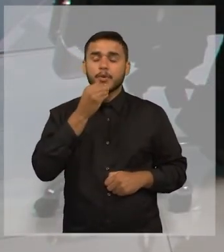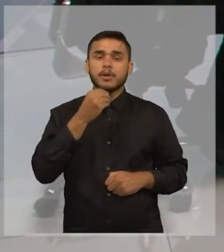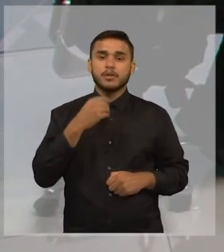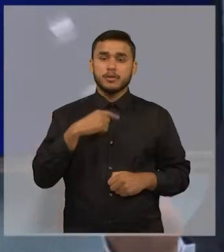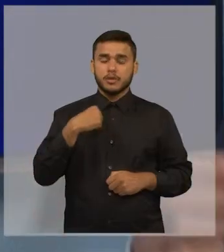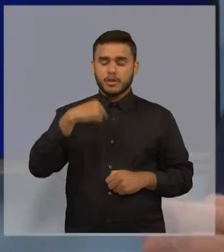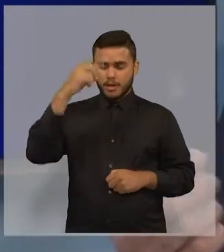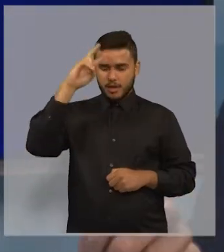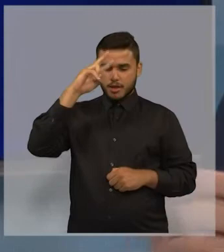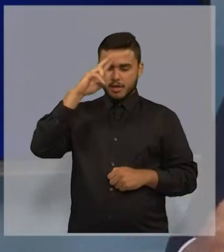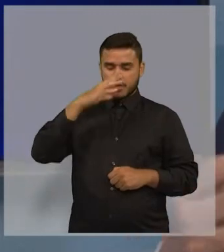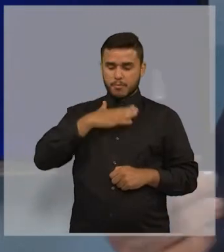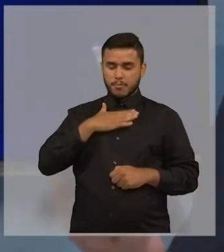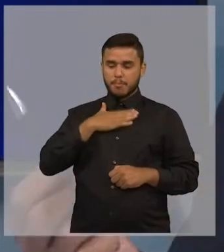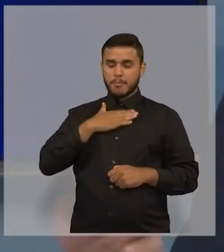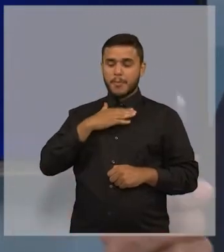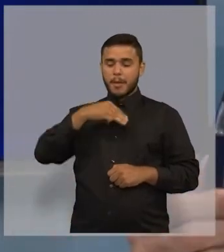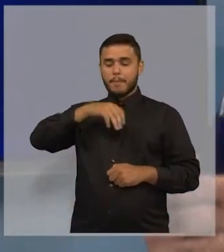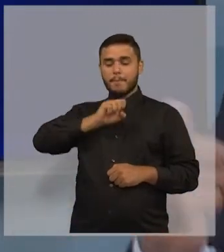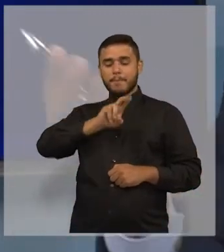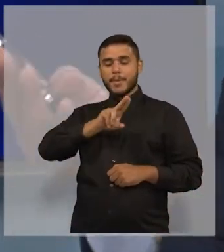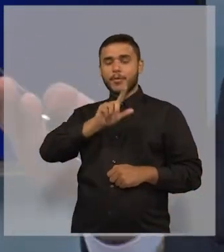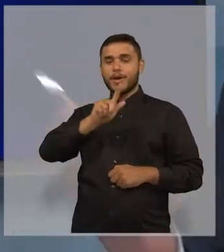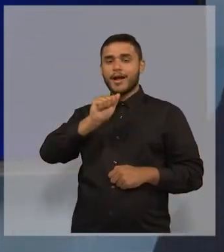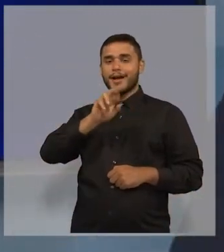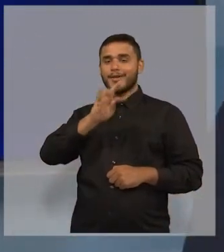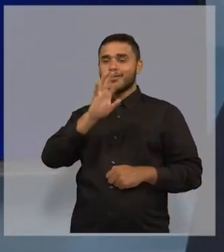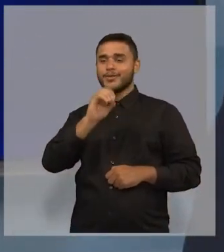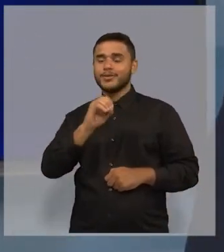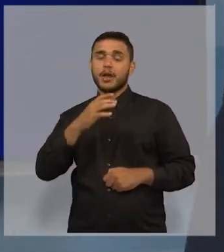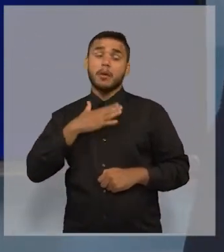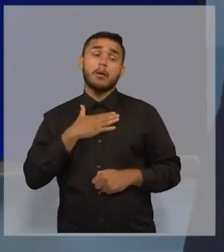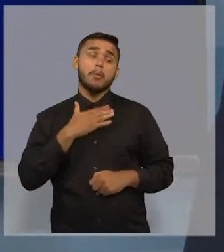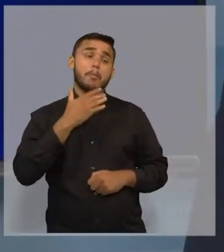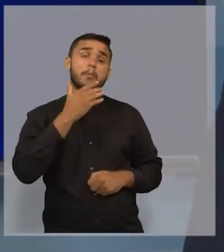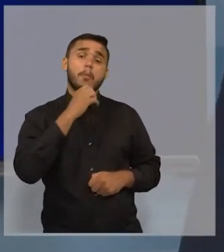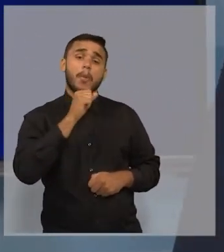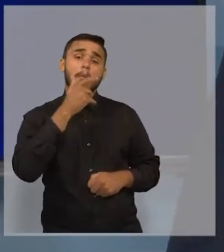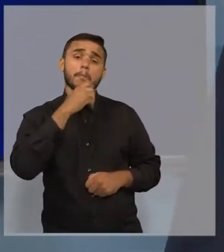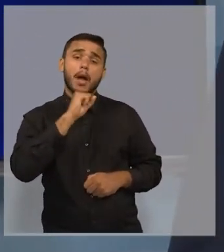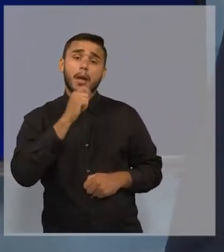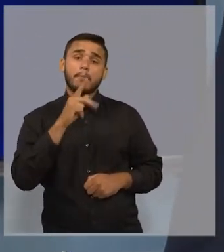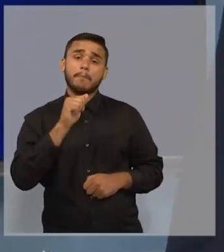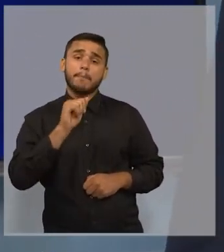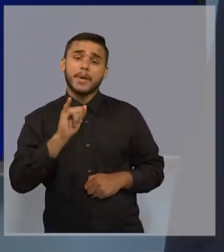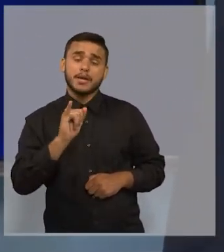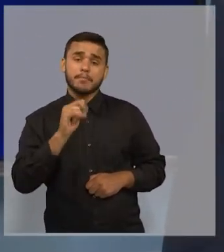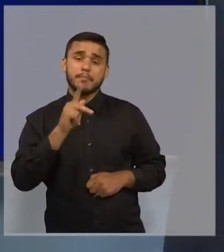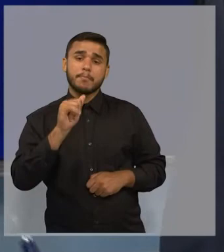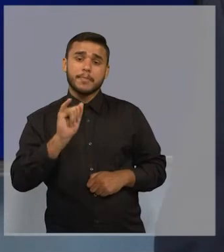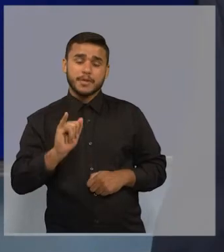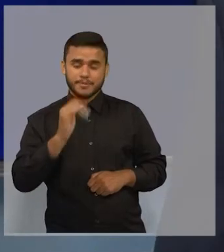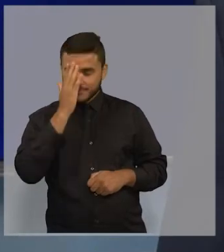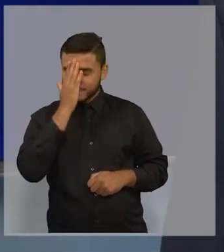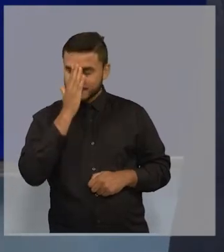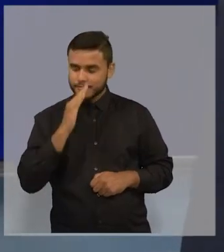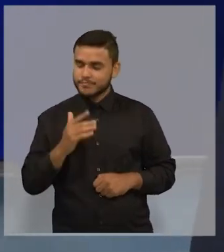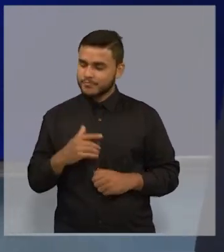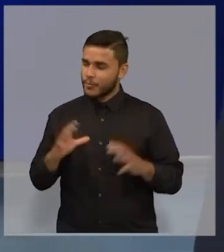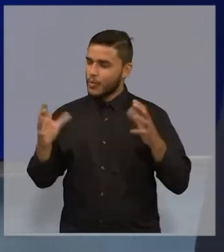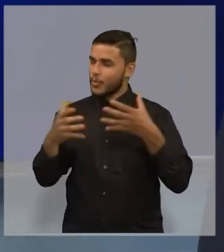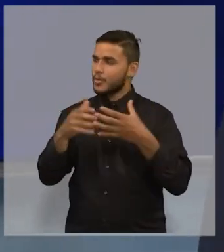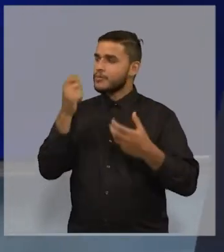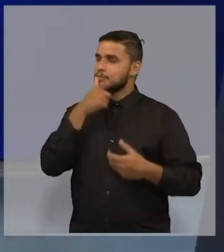desse personagem do Meu Garoto e Meu Papai, que você lembrou muito bem. E, estranhamente, os grupos de